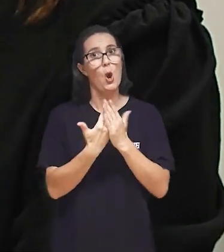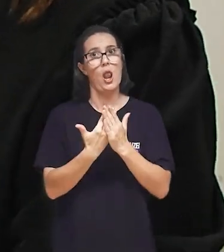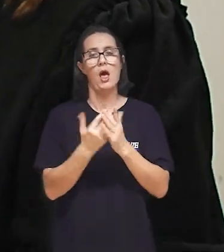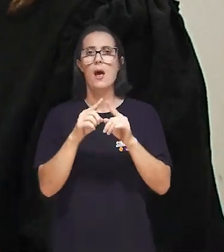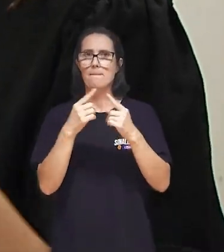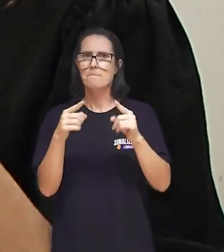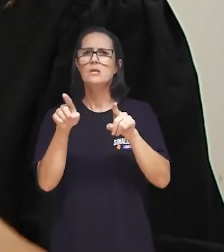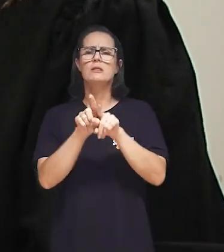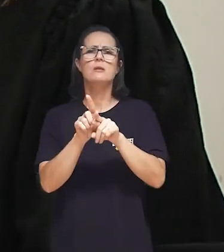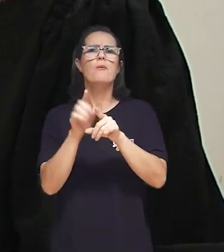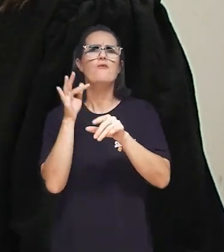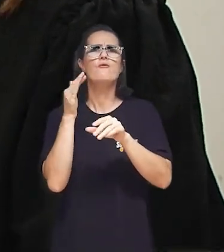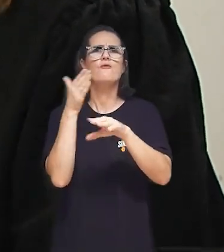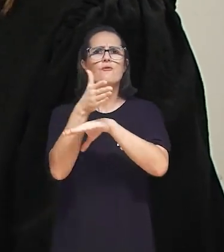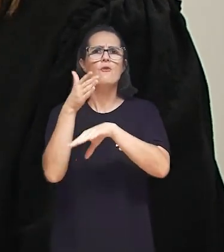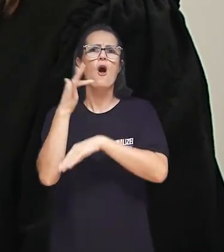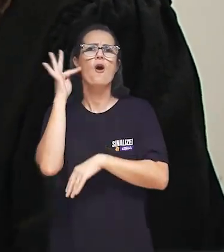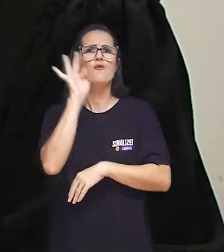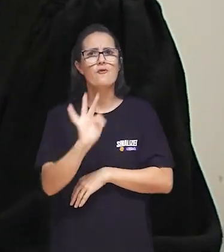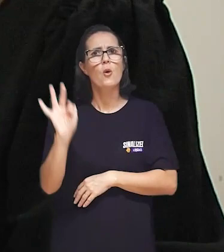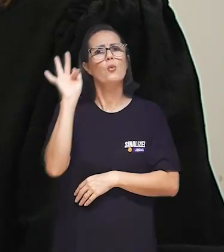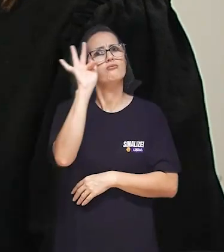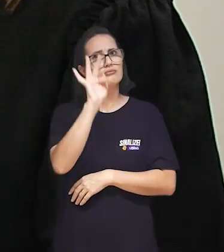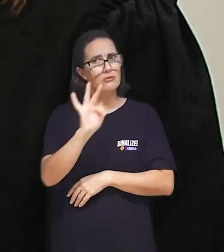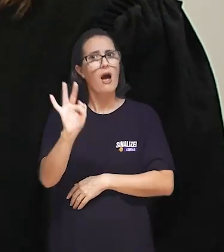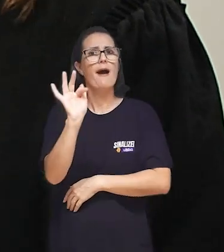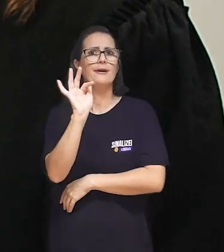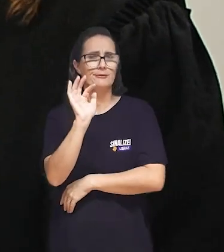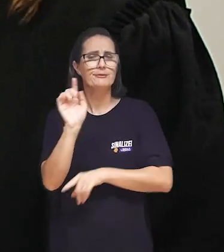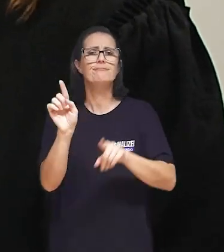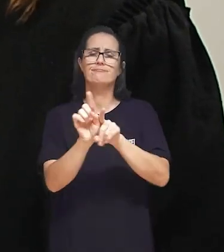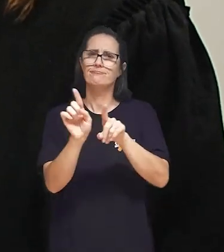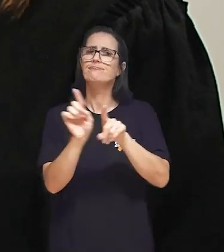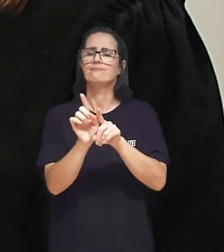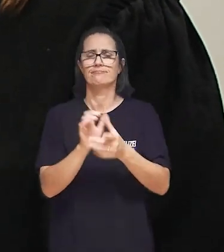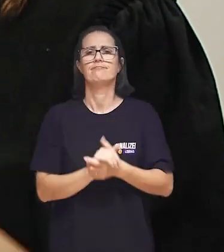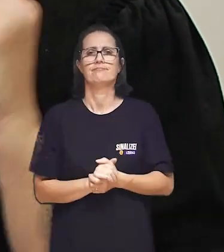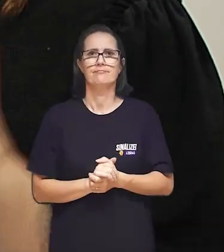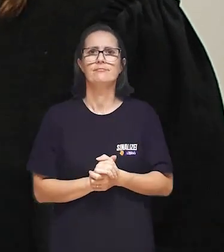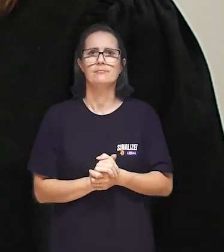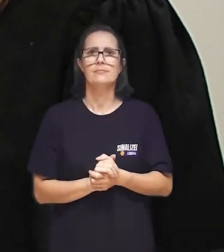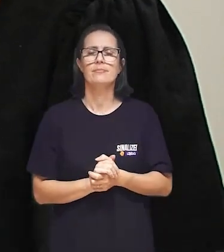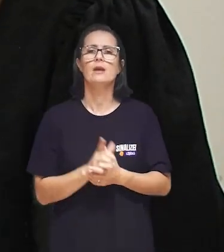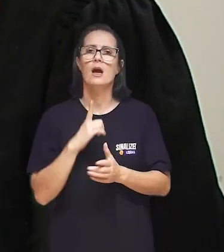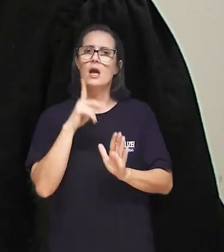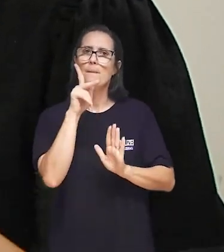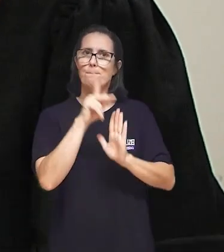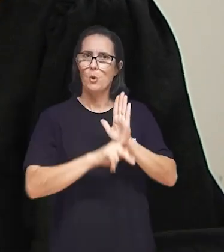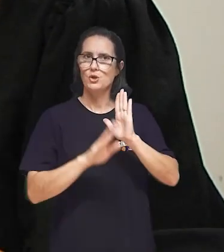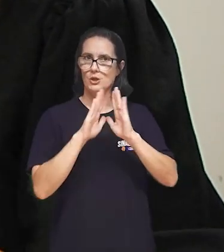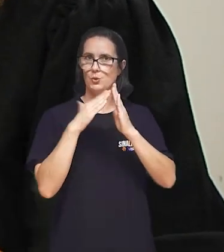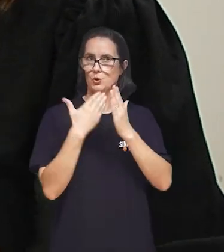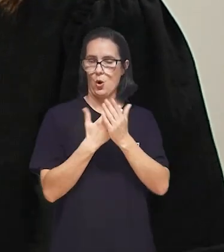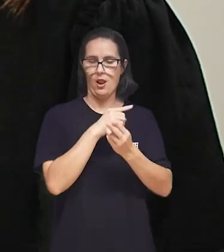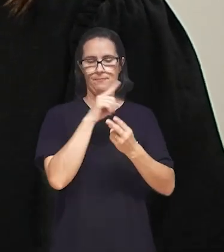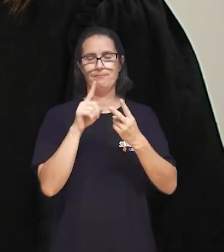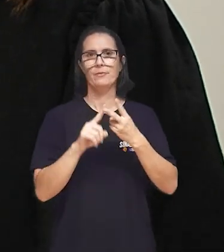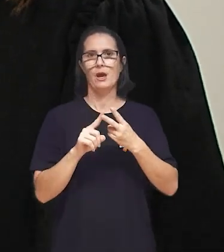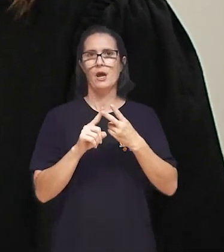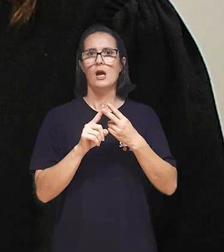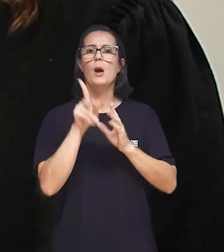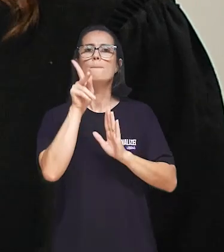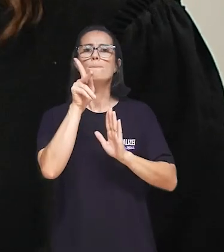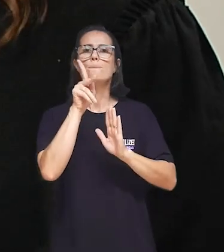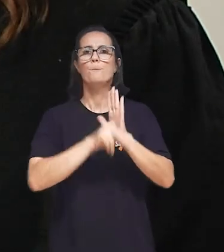os estudantes de universidades e etc. também são abordados. Além do projeto Escola, nós temos o projeto